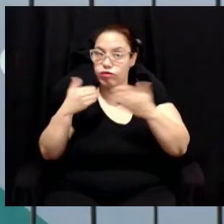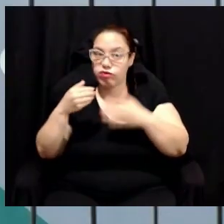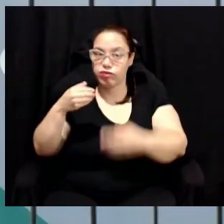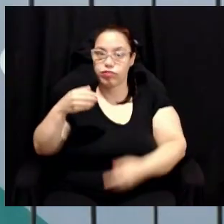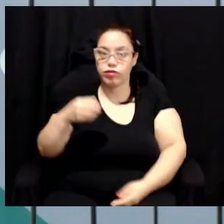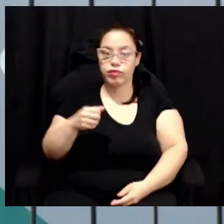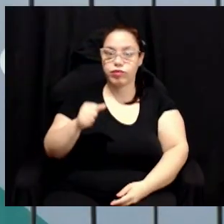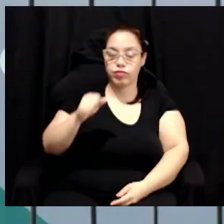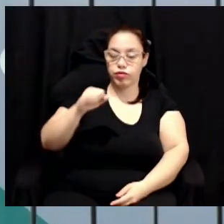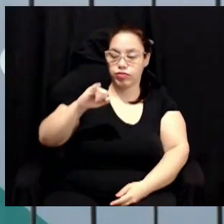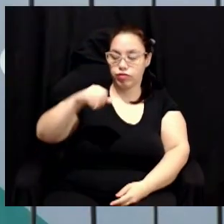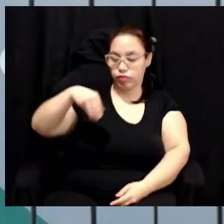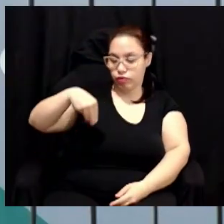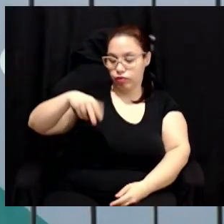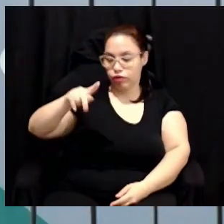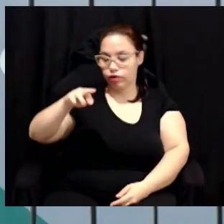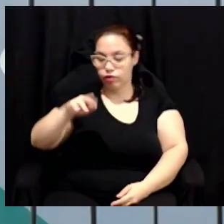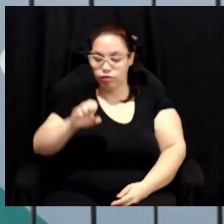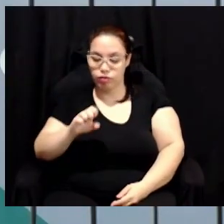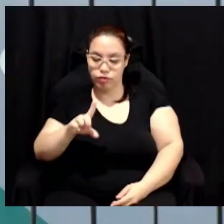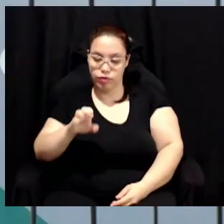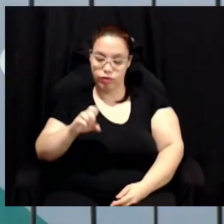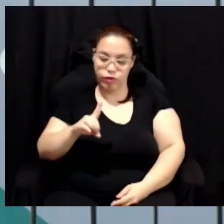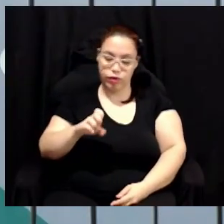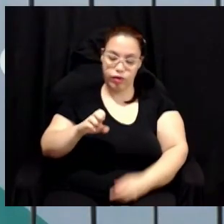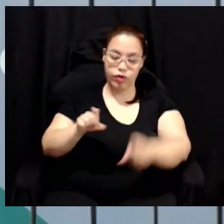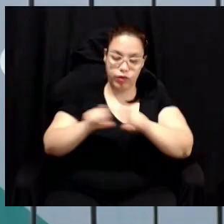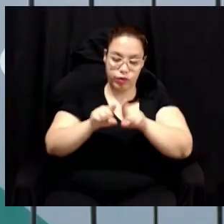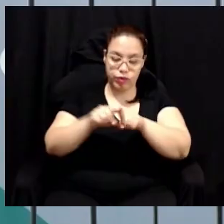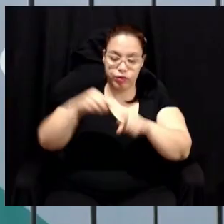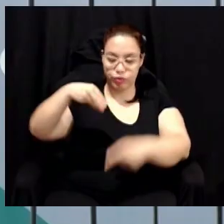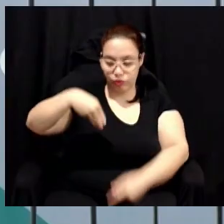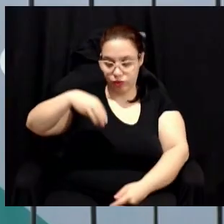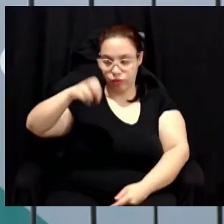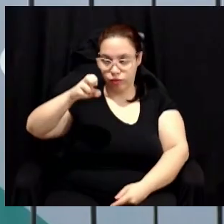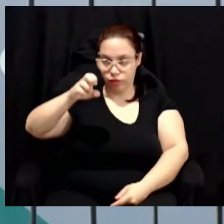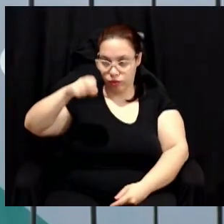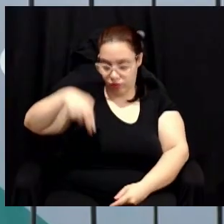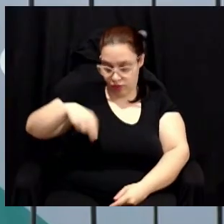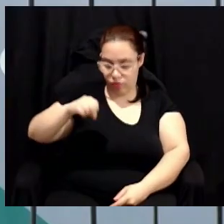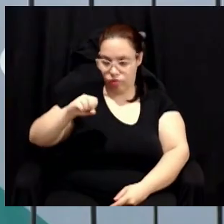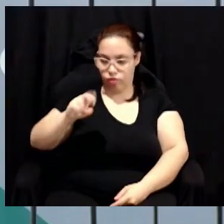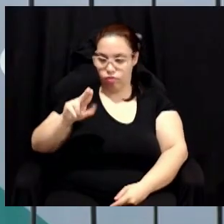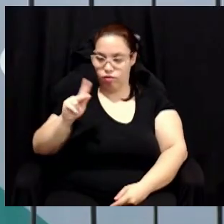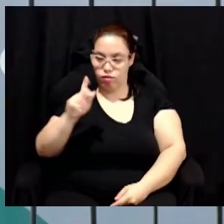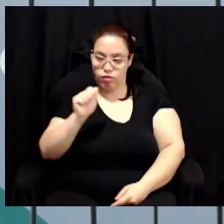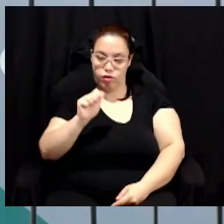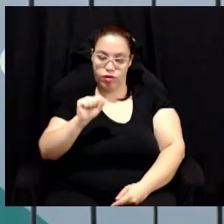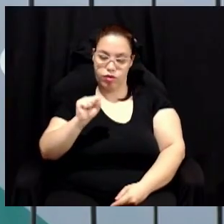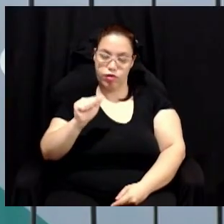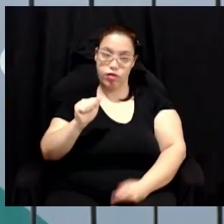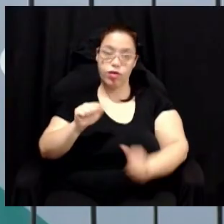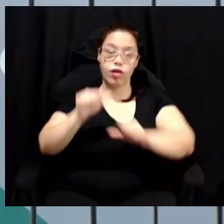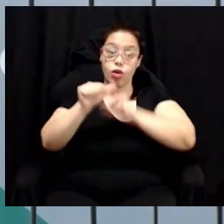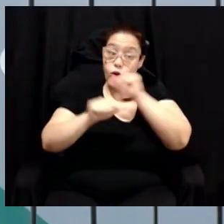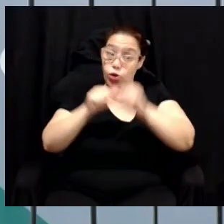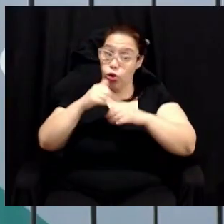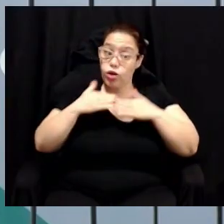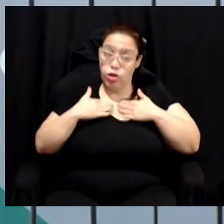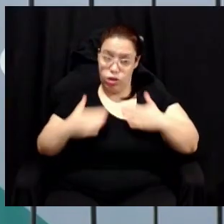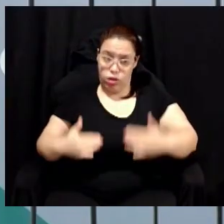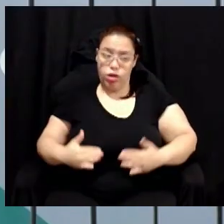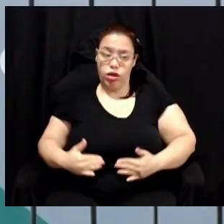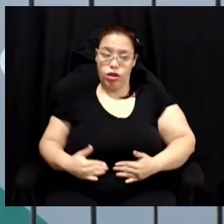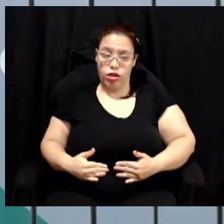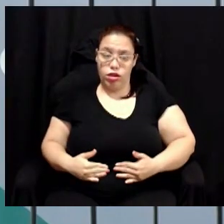sobre imunidade e menopausa. A menopausa traz diversas mudanças no corpo da mulher,